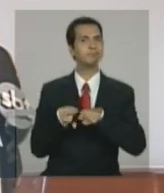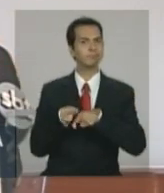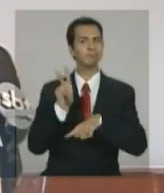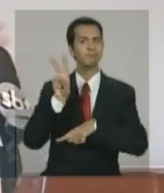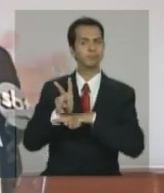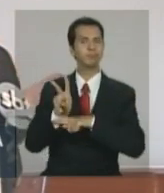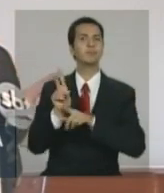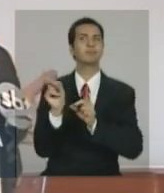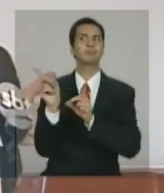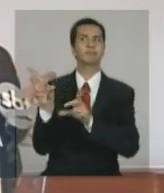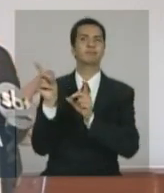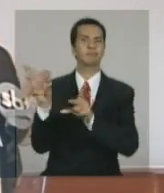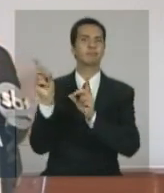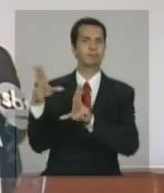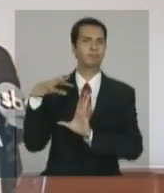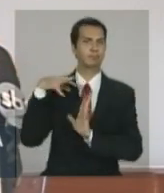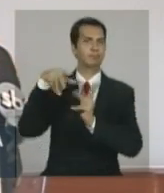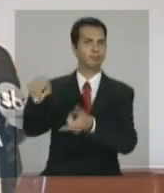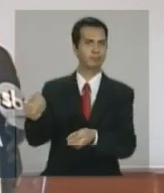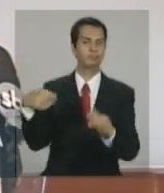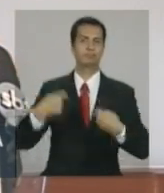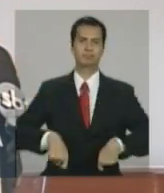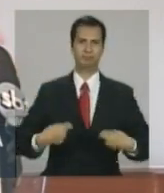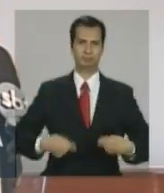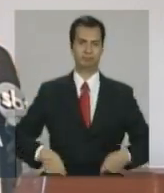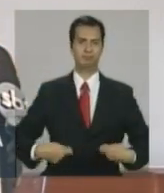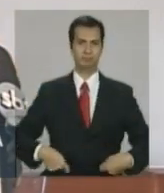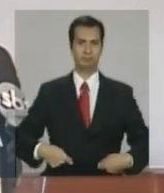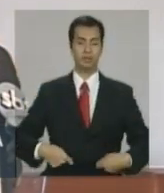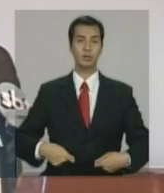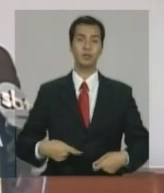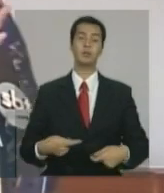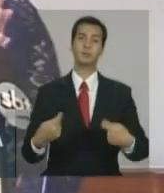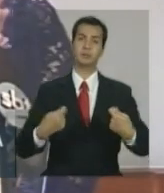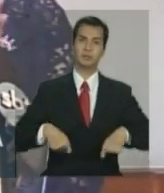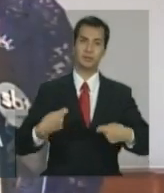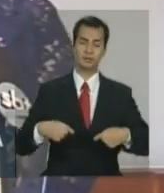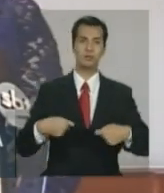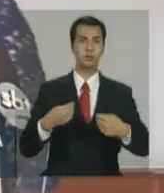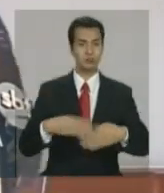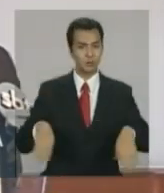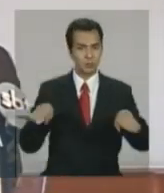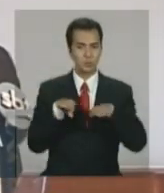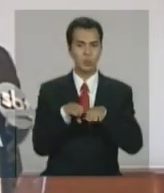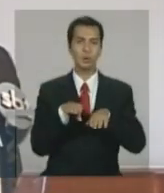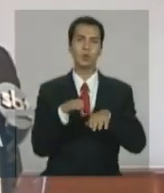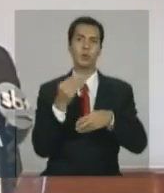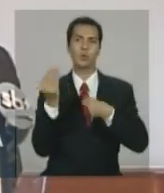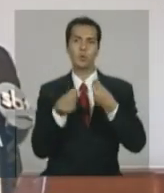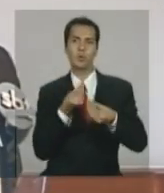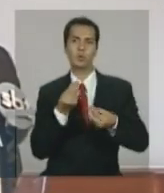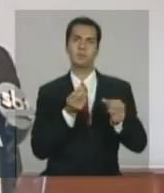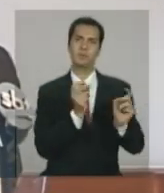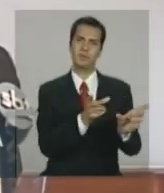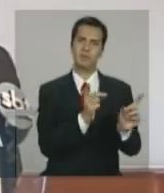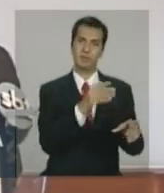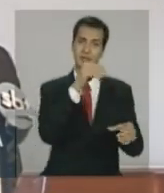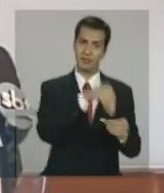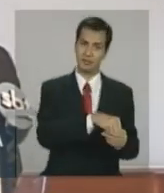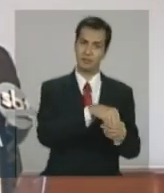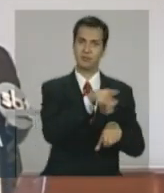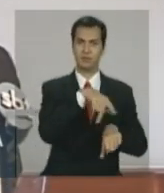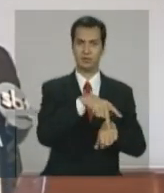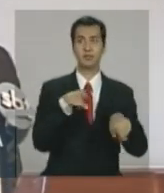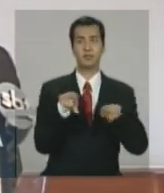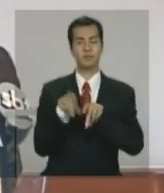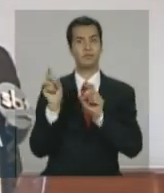uma economia autárquica. Você tem de equilibrar com processos exportadores que são essenciais